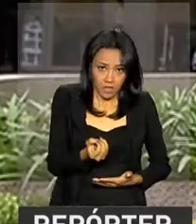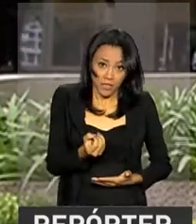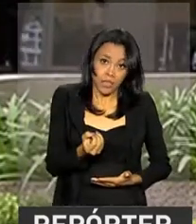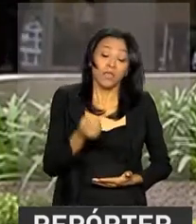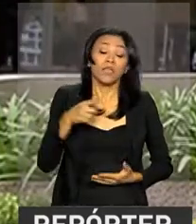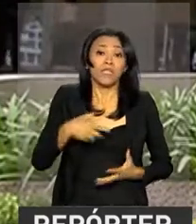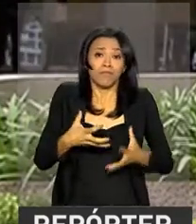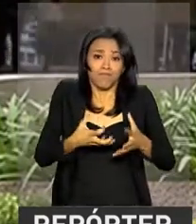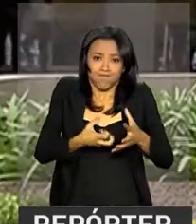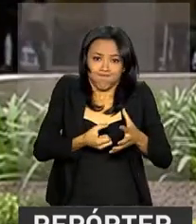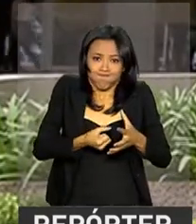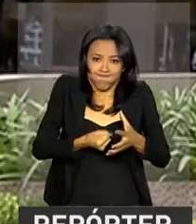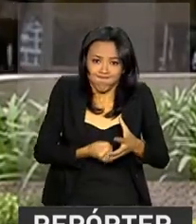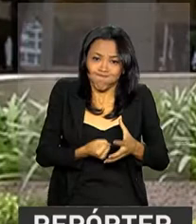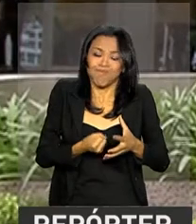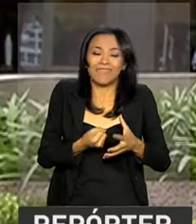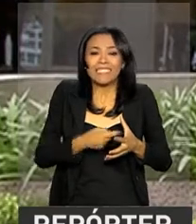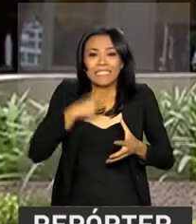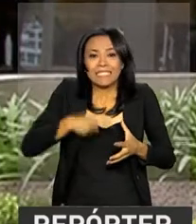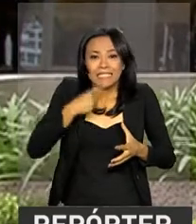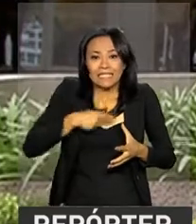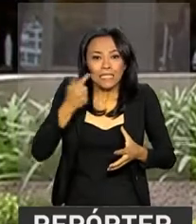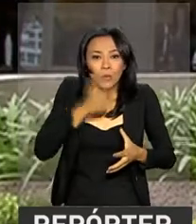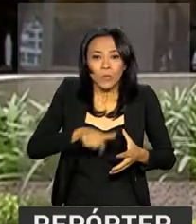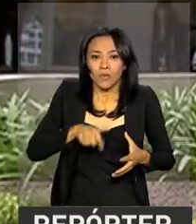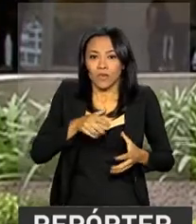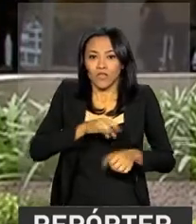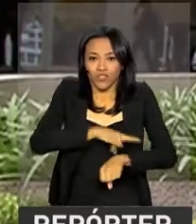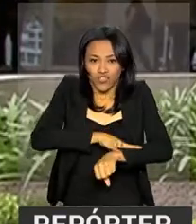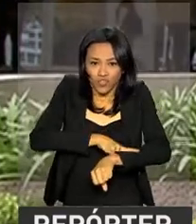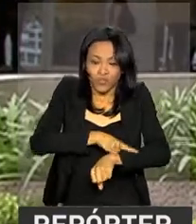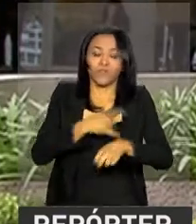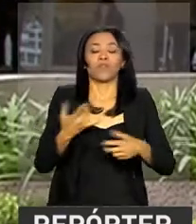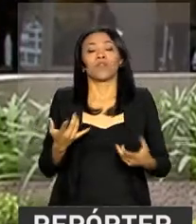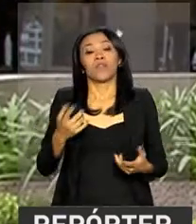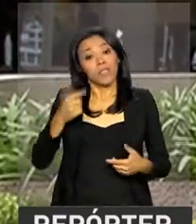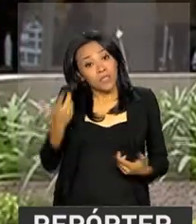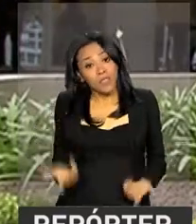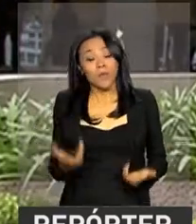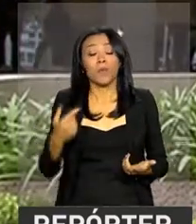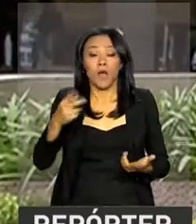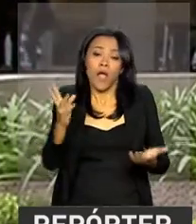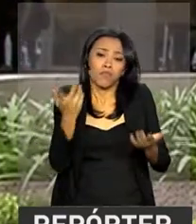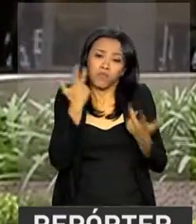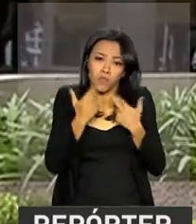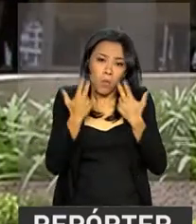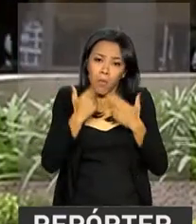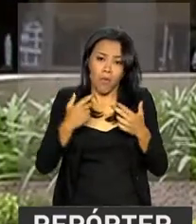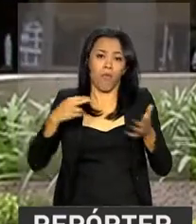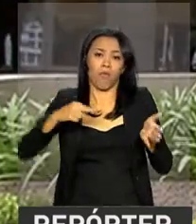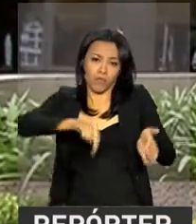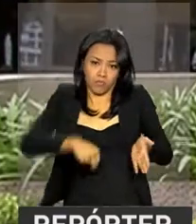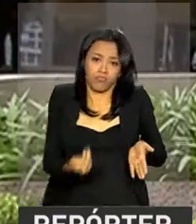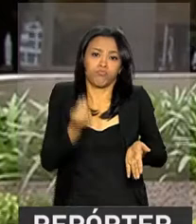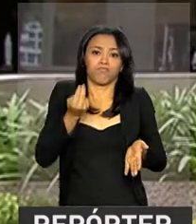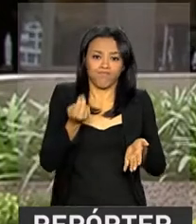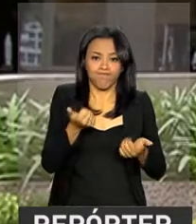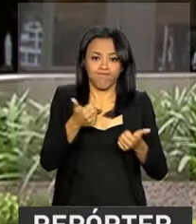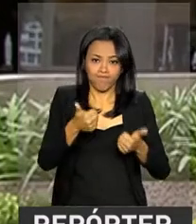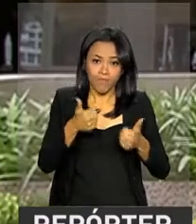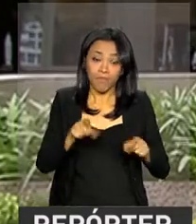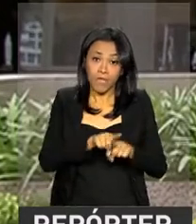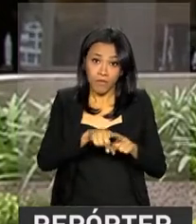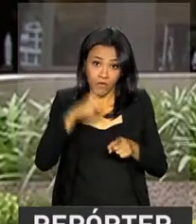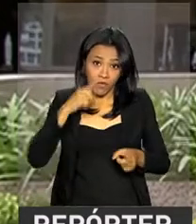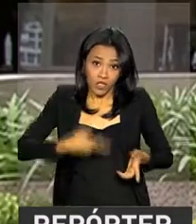e apertava a uretra, causando a obstrução dela. De acordo com o médico, o procedimento correu dentro do esperado e também foi feita uma